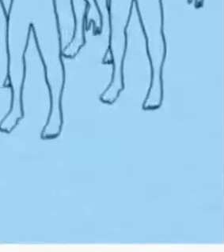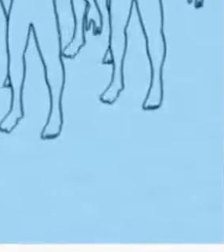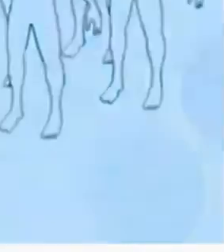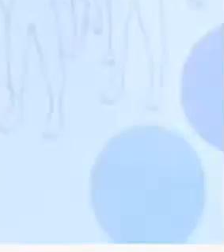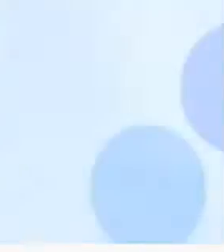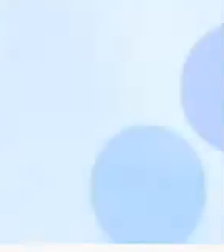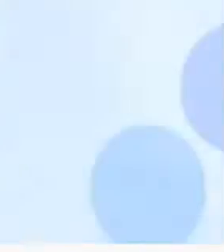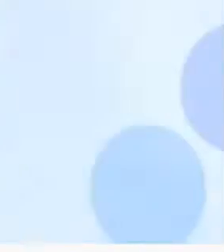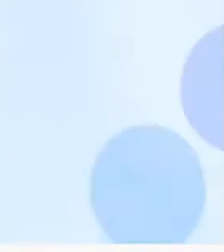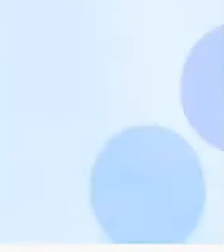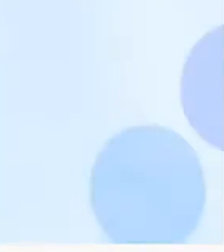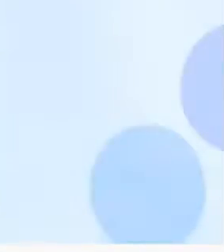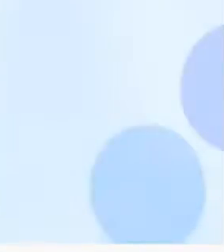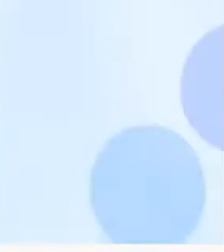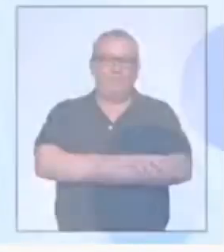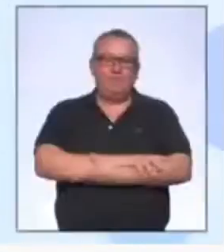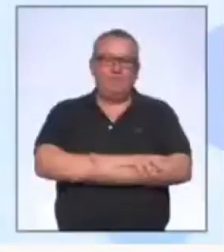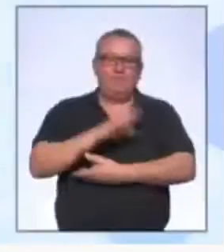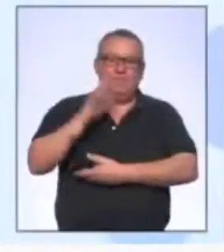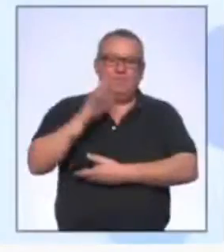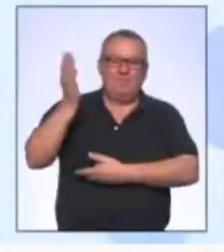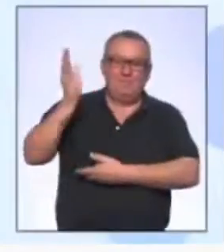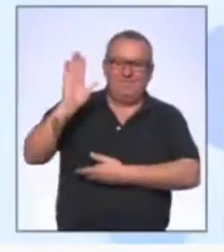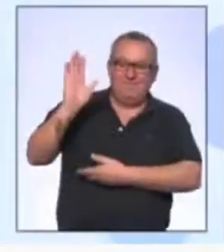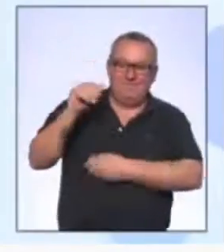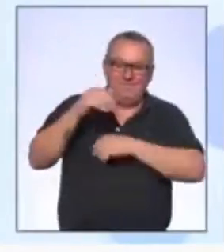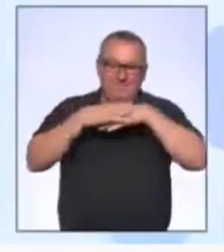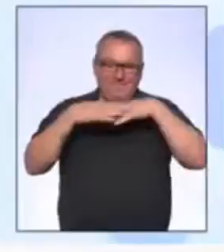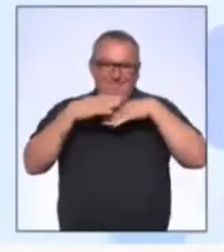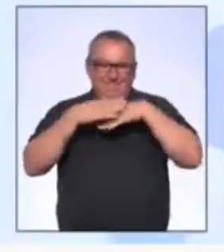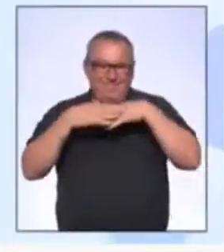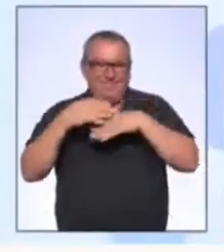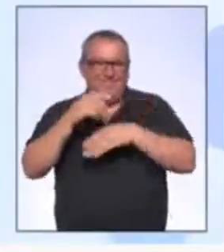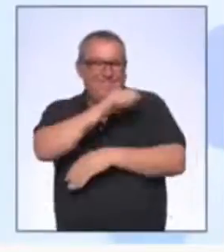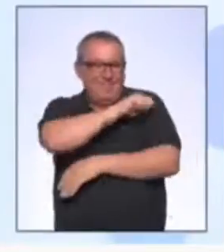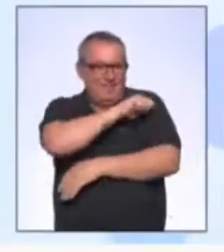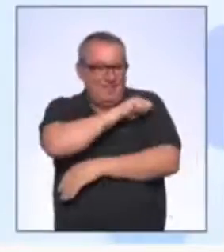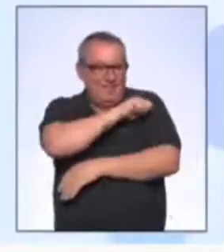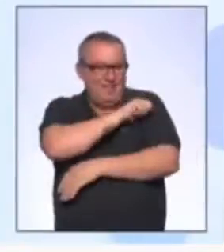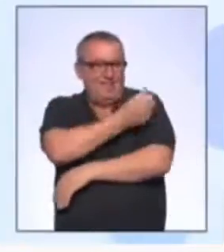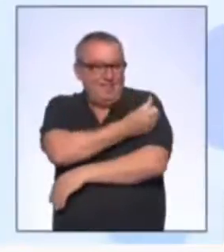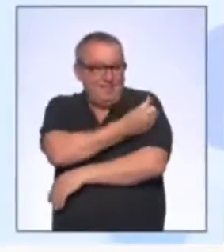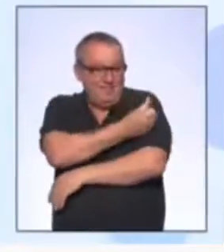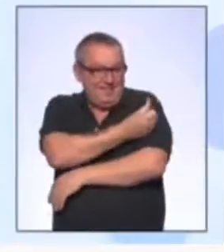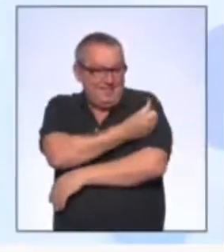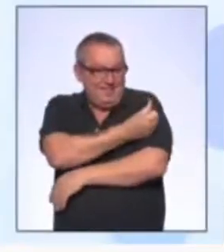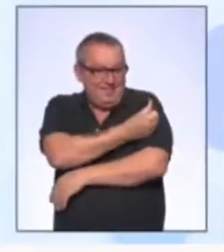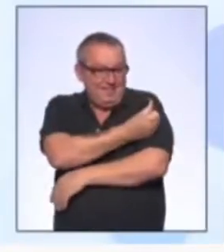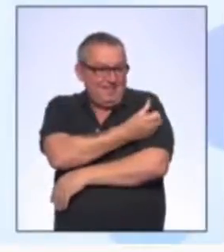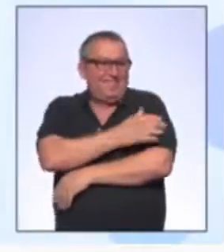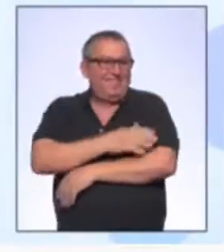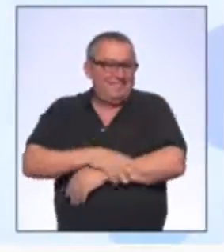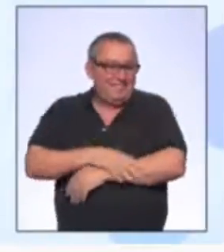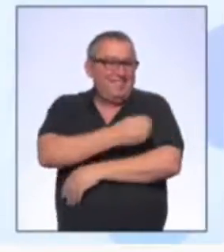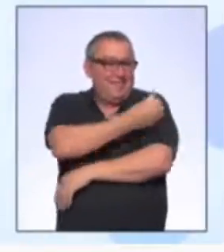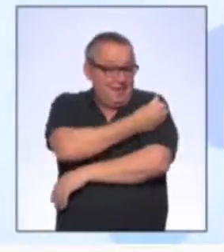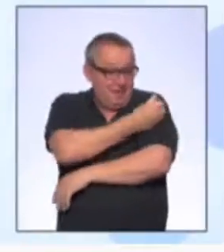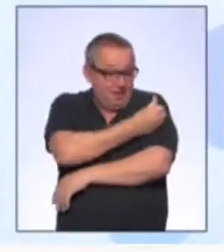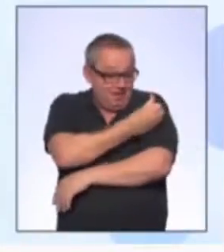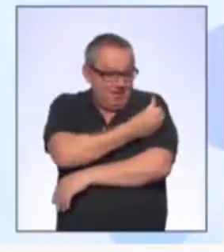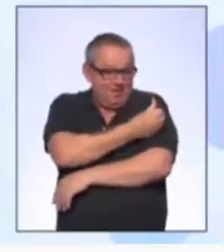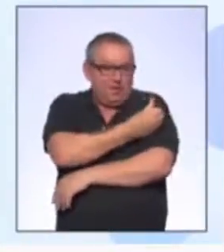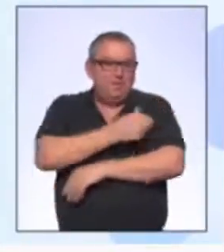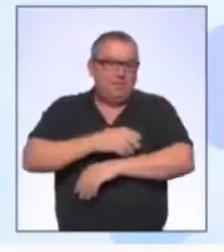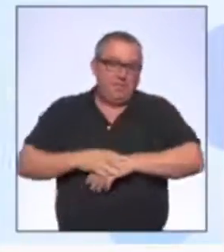g1 o olá queridos alunos do 6º ano eu já ia falar sexta série né 6º